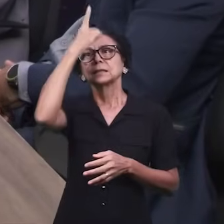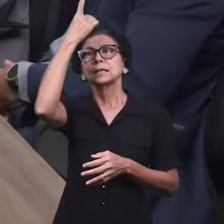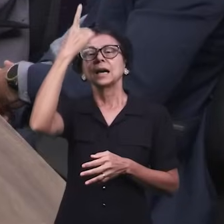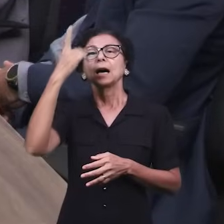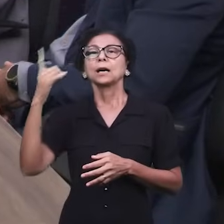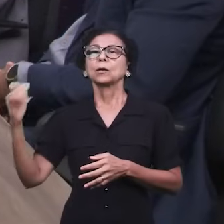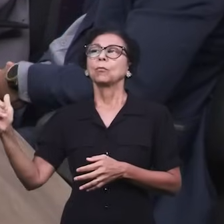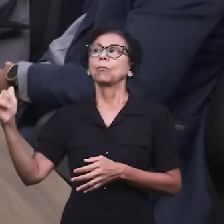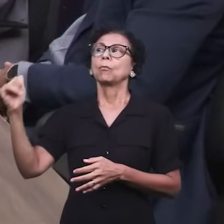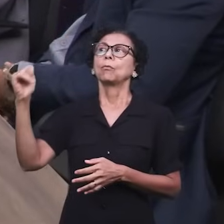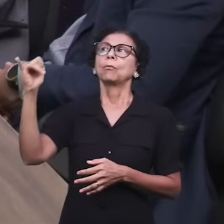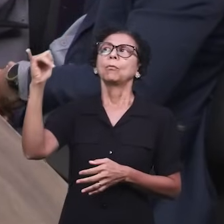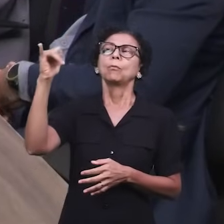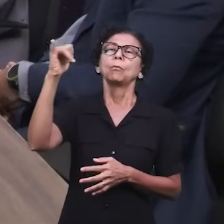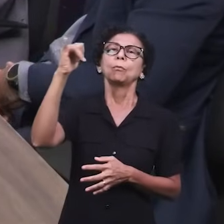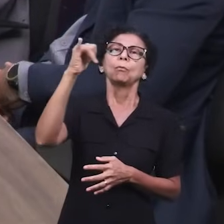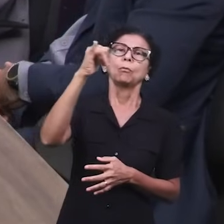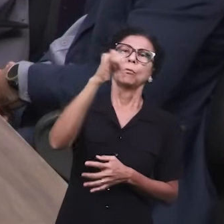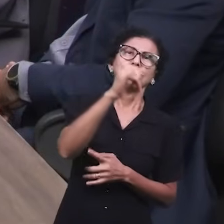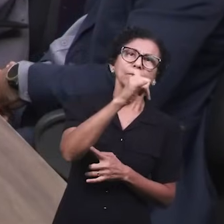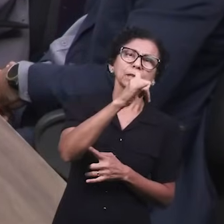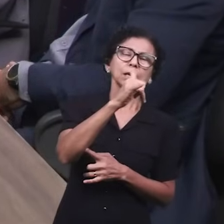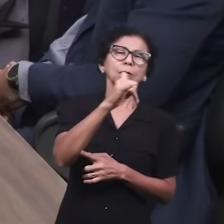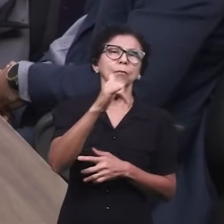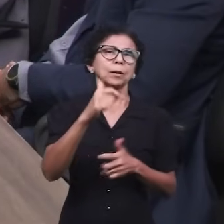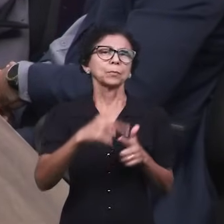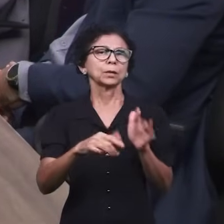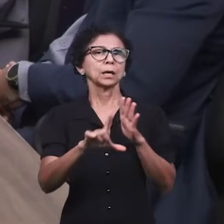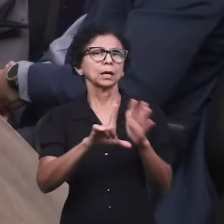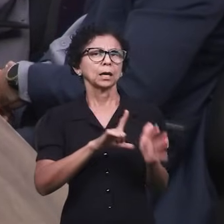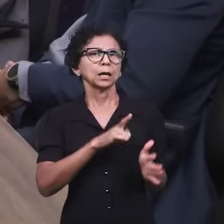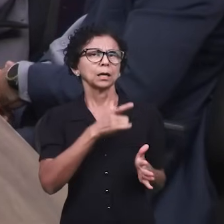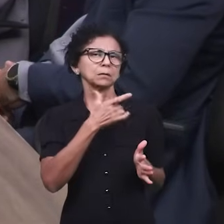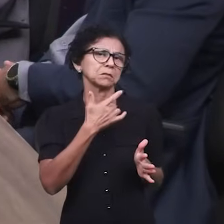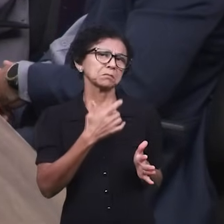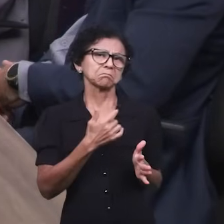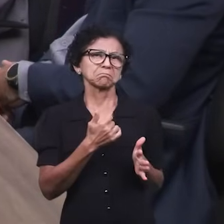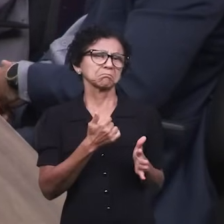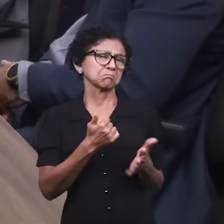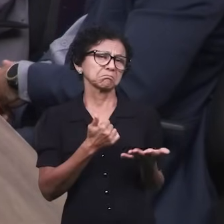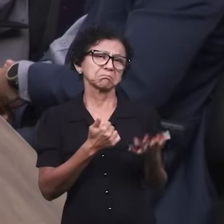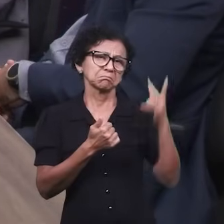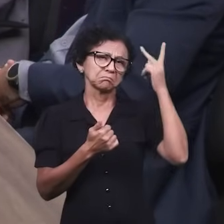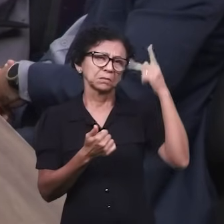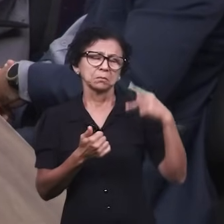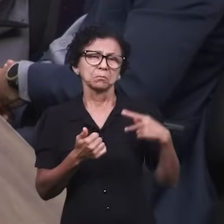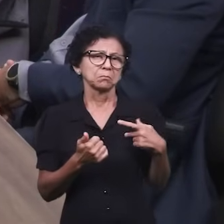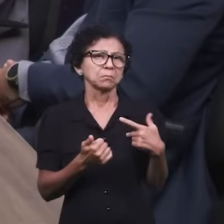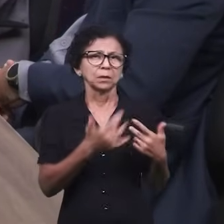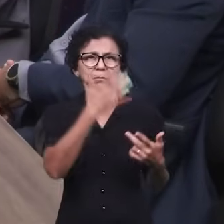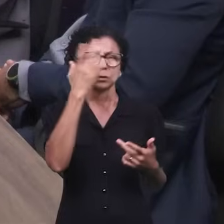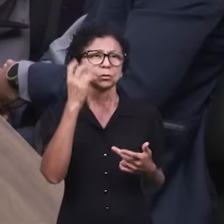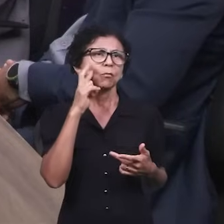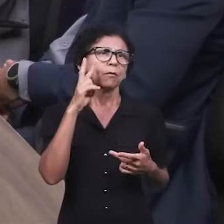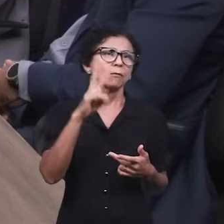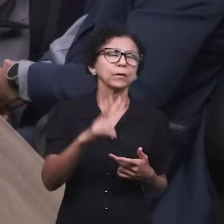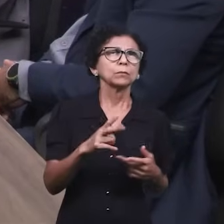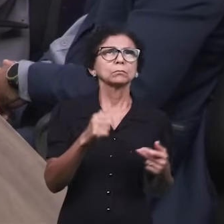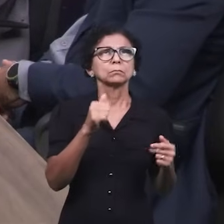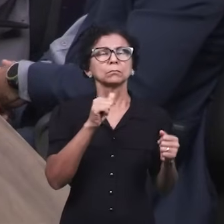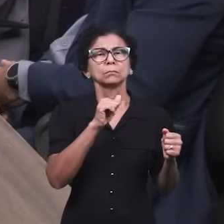princípio de voo, que foi do pássaro. Então esse princípio é relativo. E por isso, então, tudo que existe,